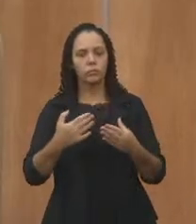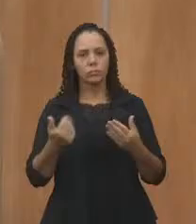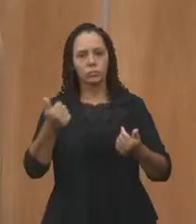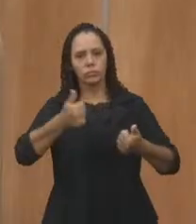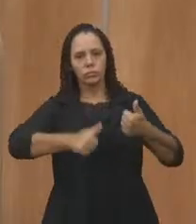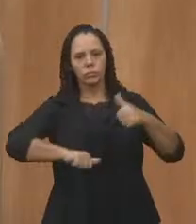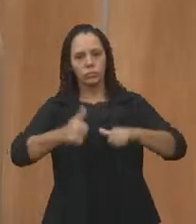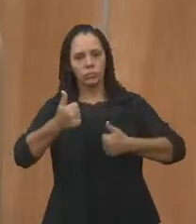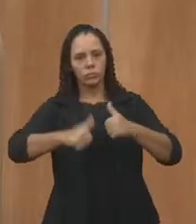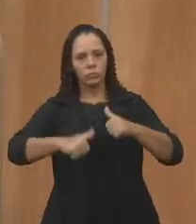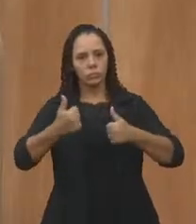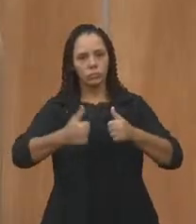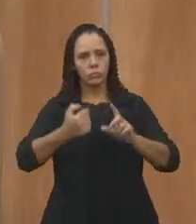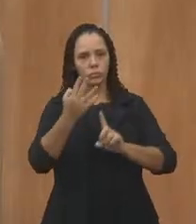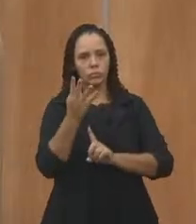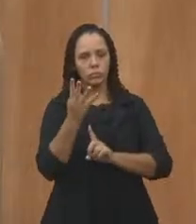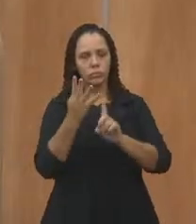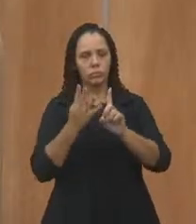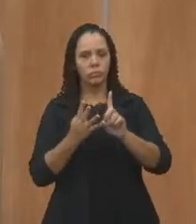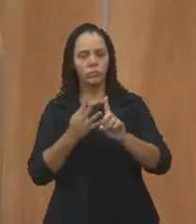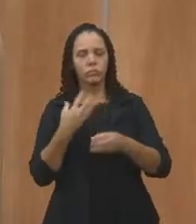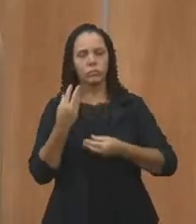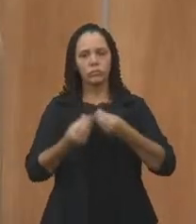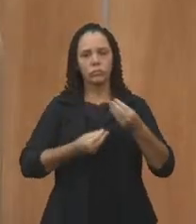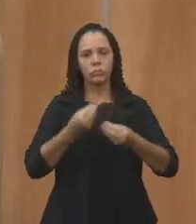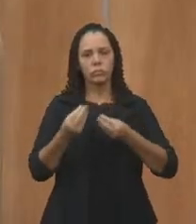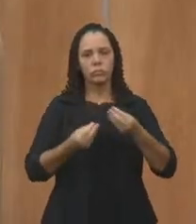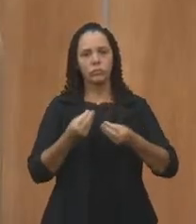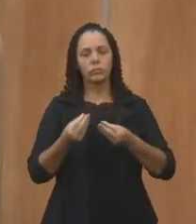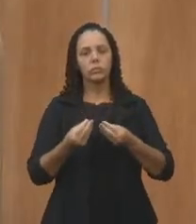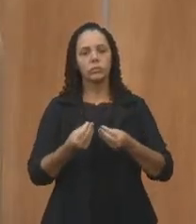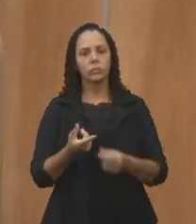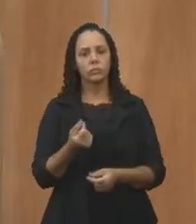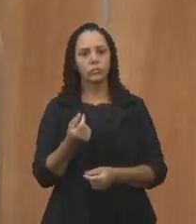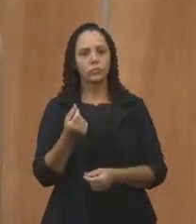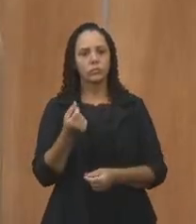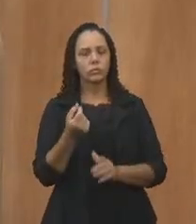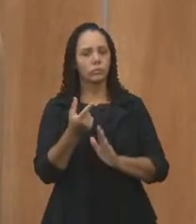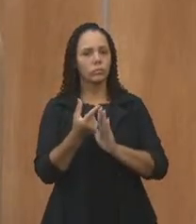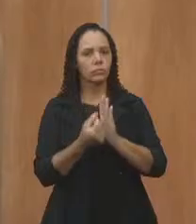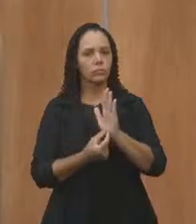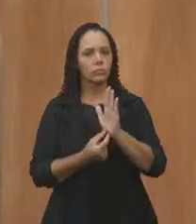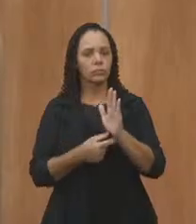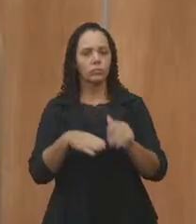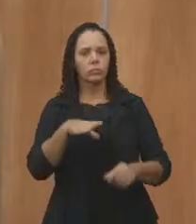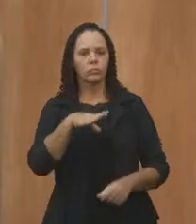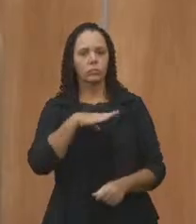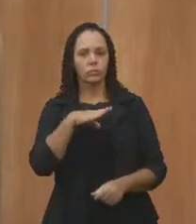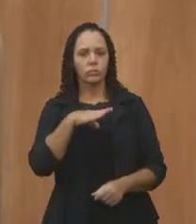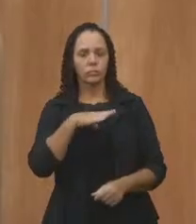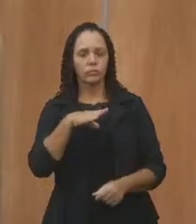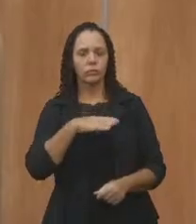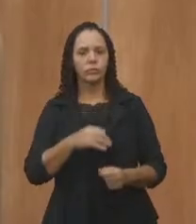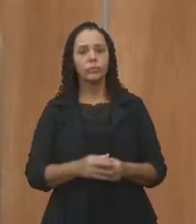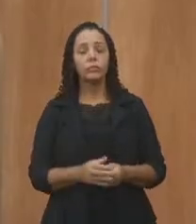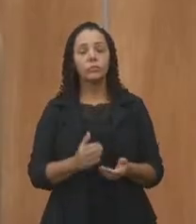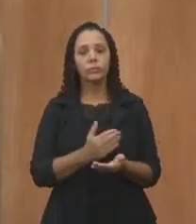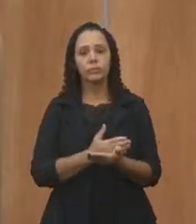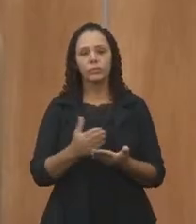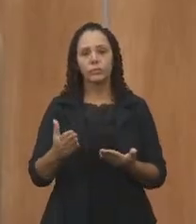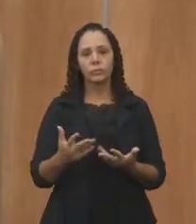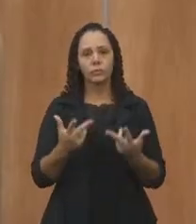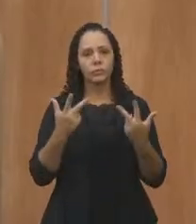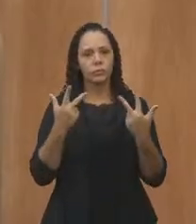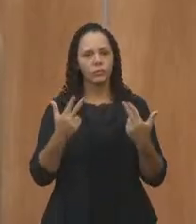avalia a cada quadrimestre, né, como que está a saúde financeira do município. Para começar, a gente vai seguir o